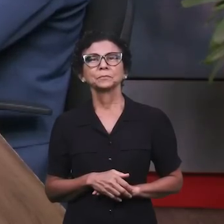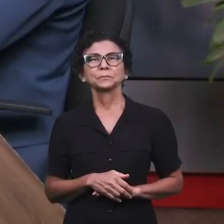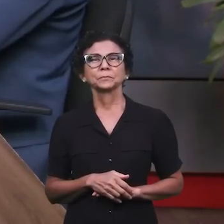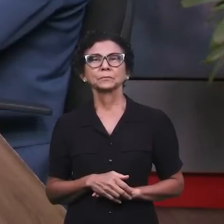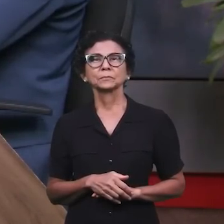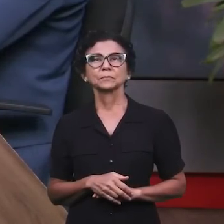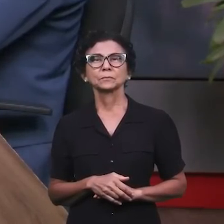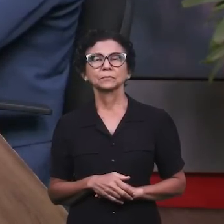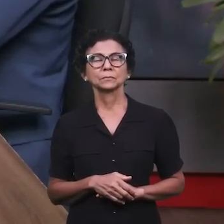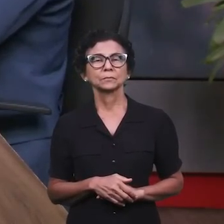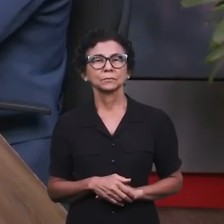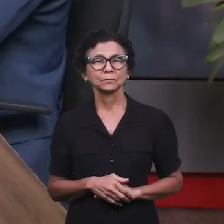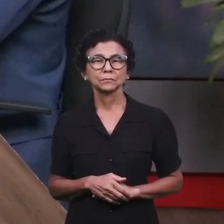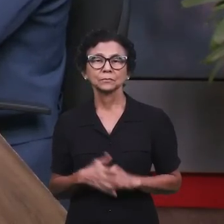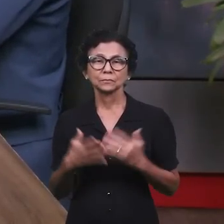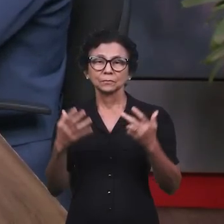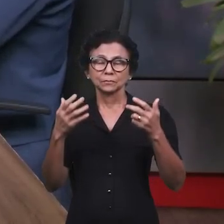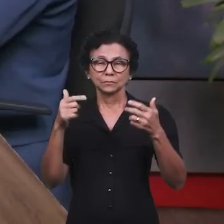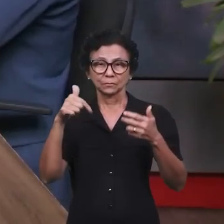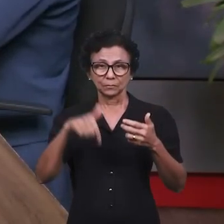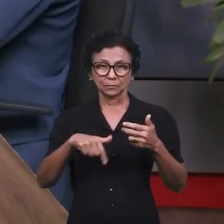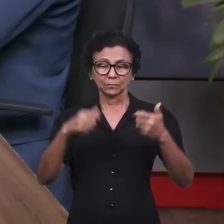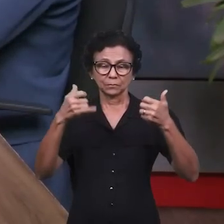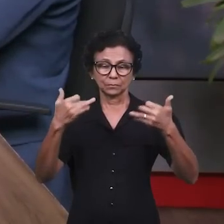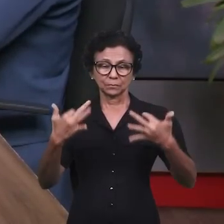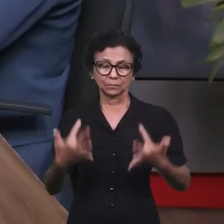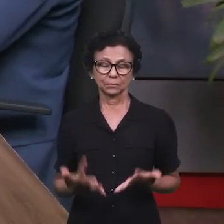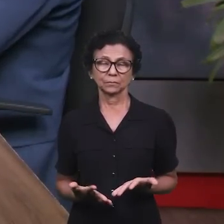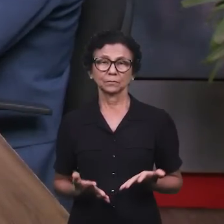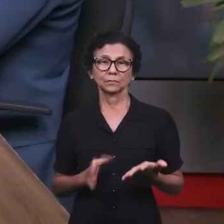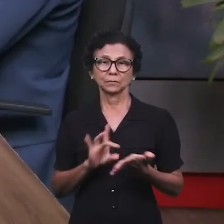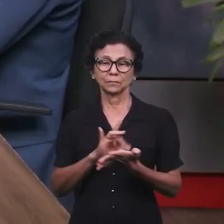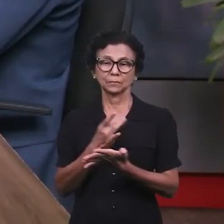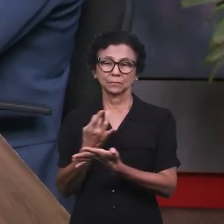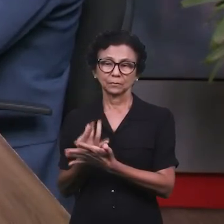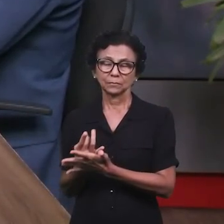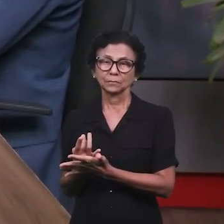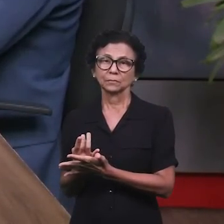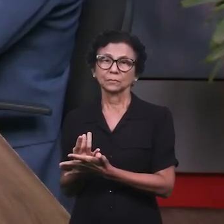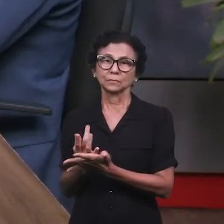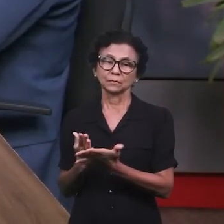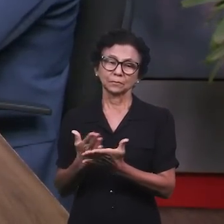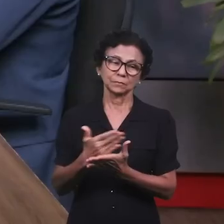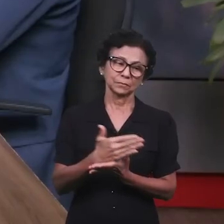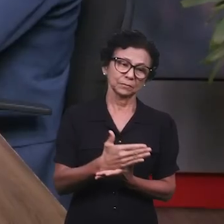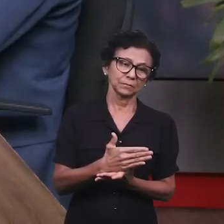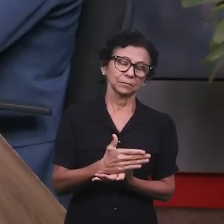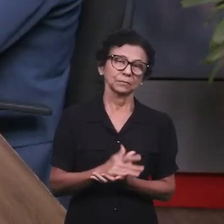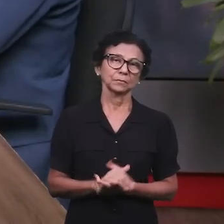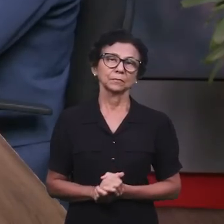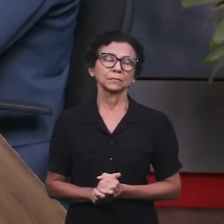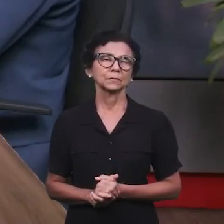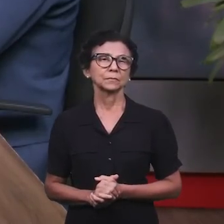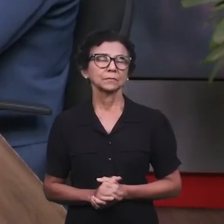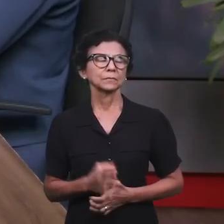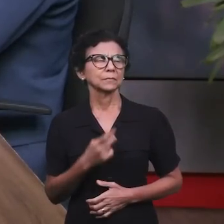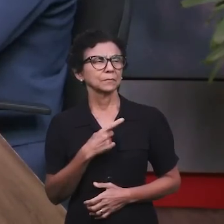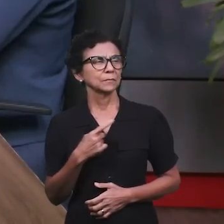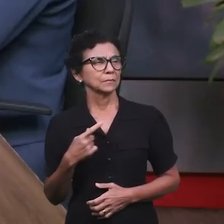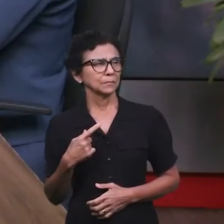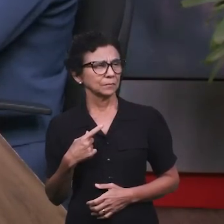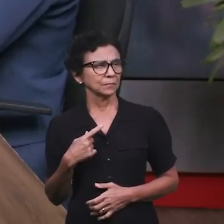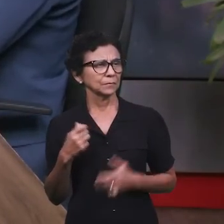gente trazer esses desvios, né? Então, as heresias, aí o pastor Joel comentou algumas dessas